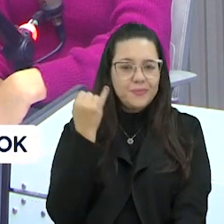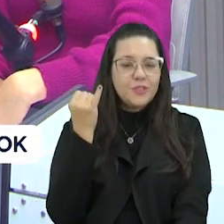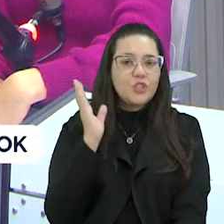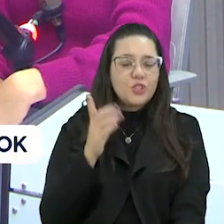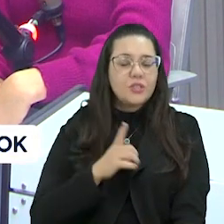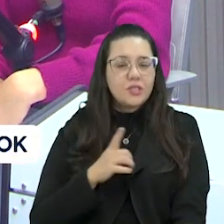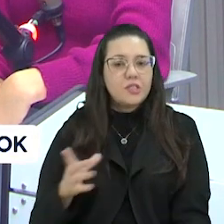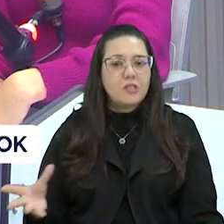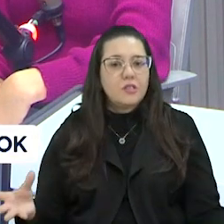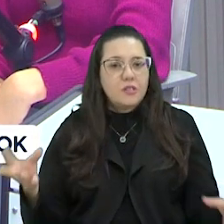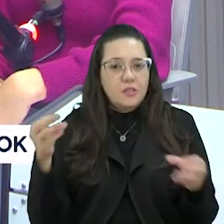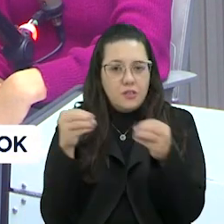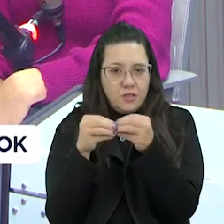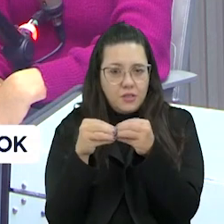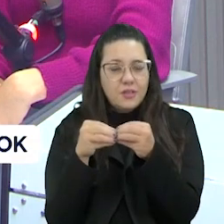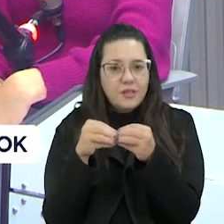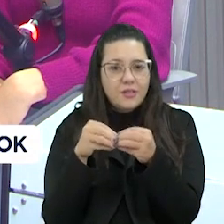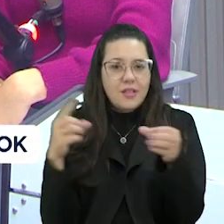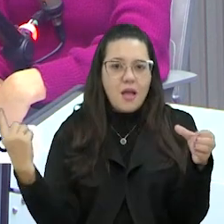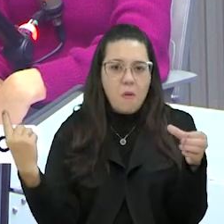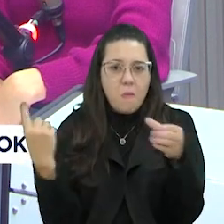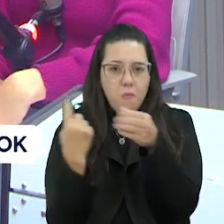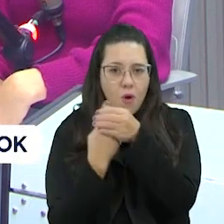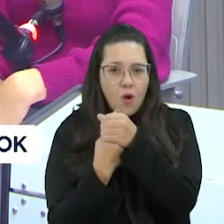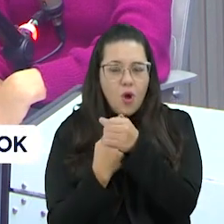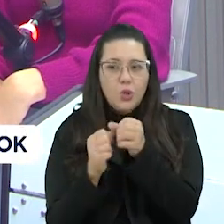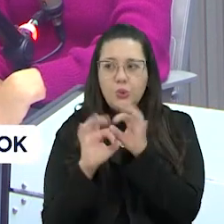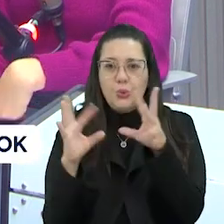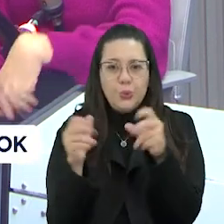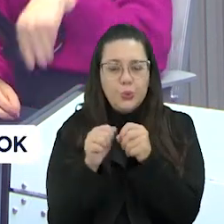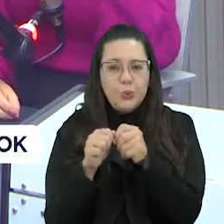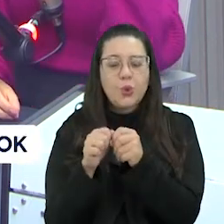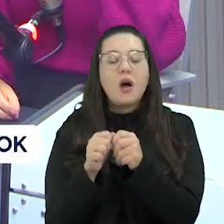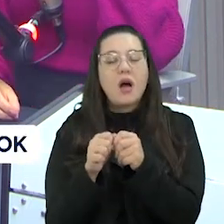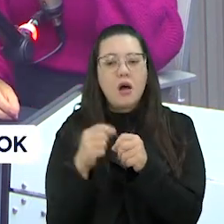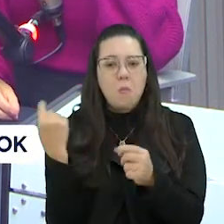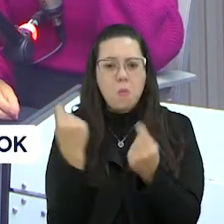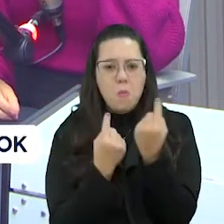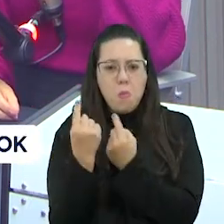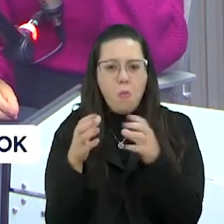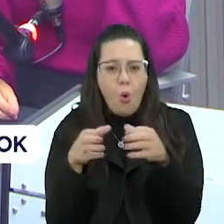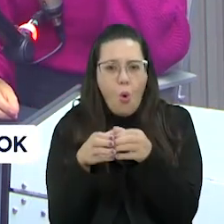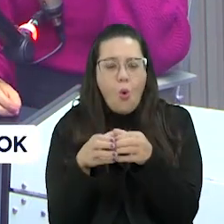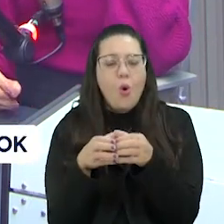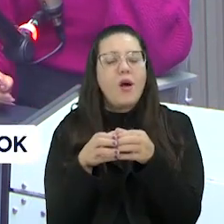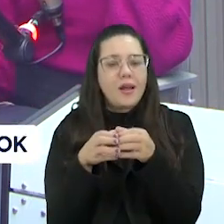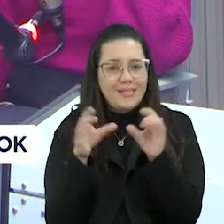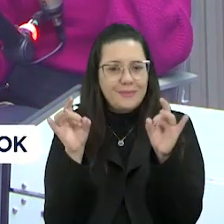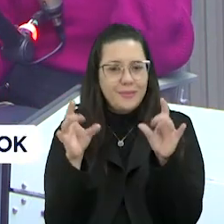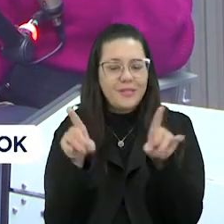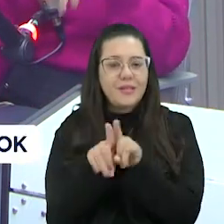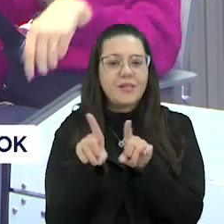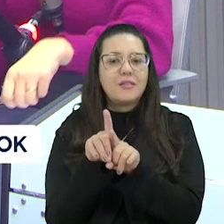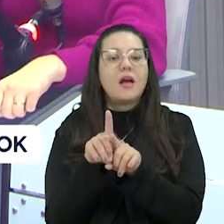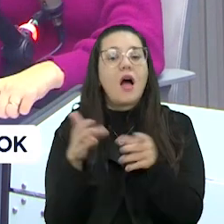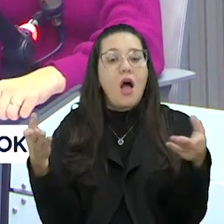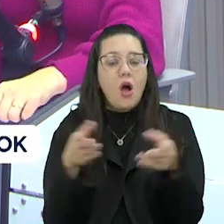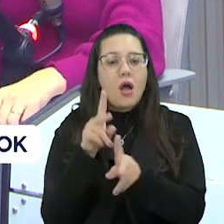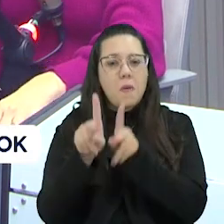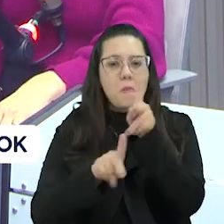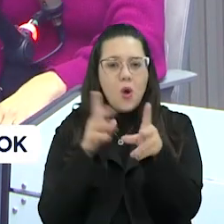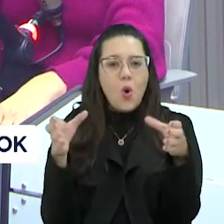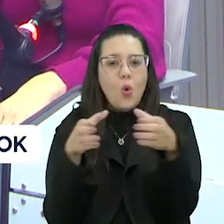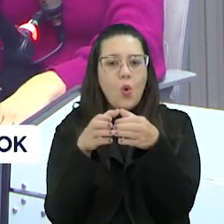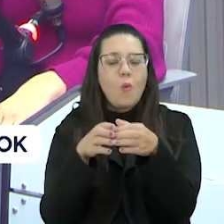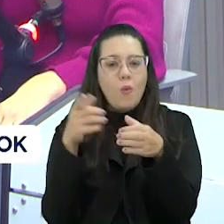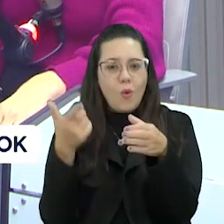essa integração com outros órgãos, com a Polícia Civil, o Ministério Público, então a gente já atua em conjunto. E com a comunidade também é importantíssimo